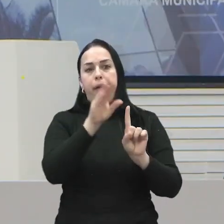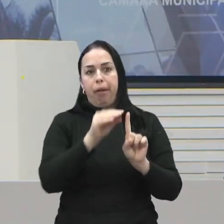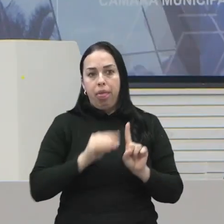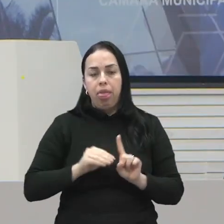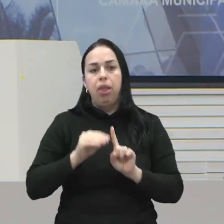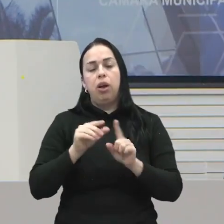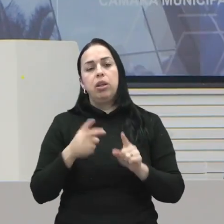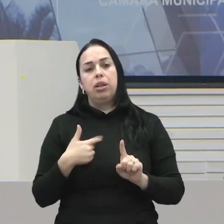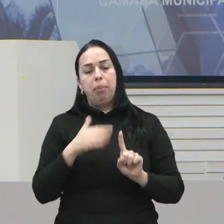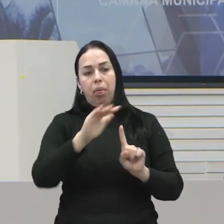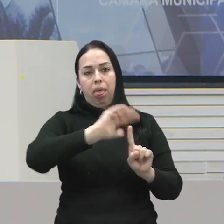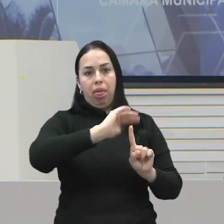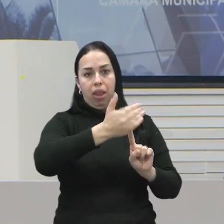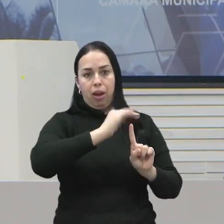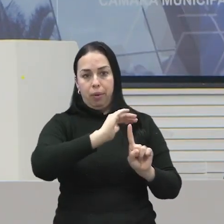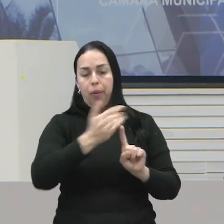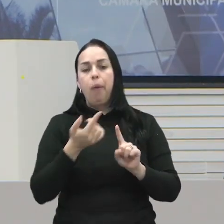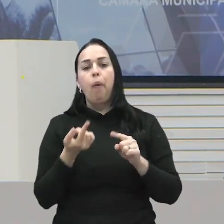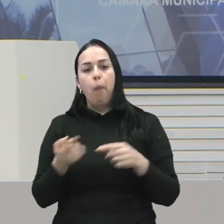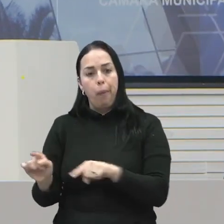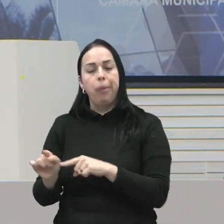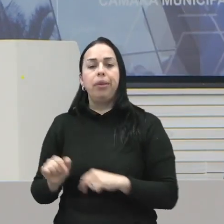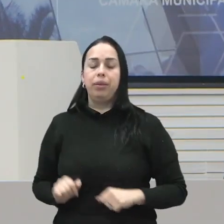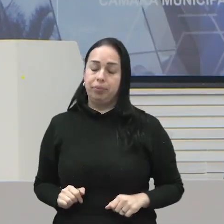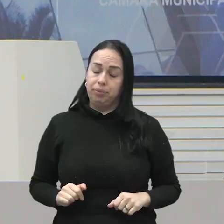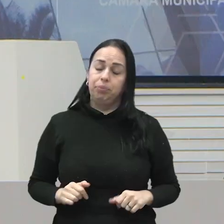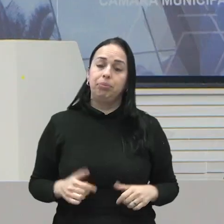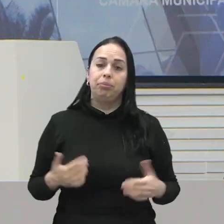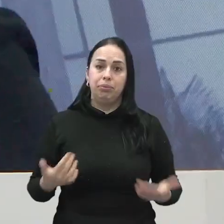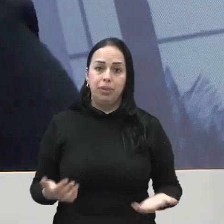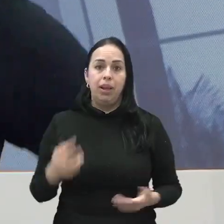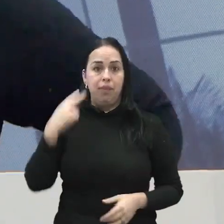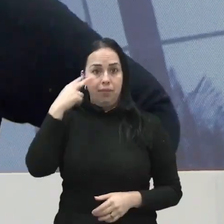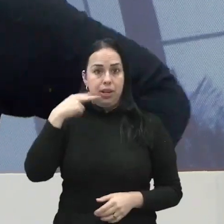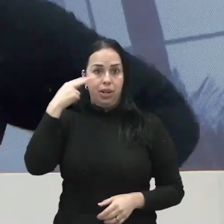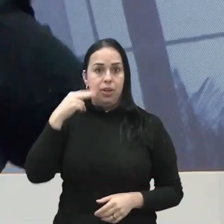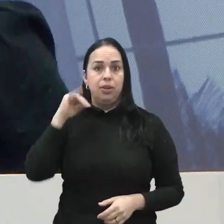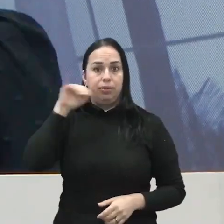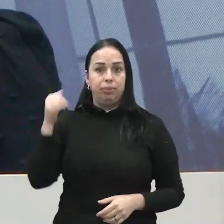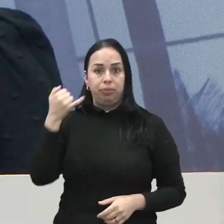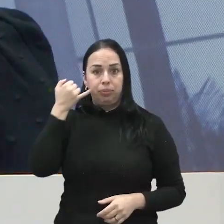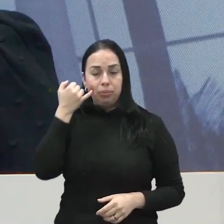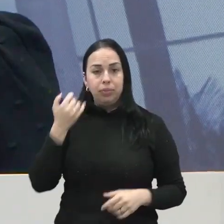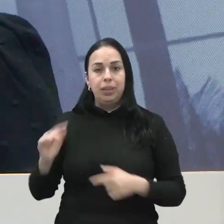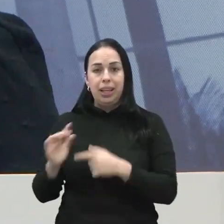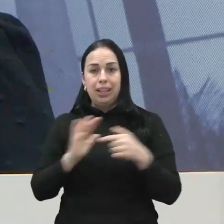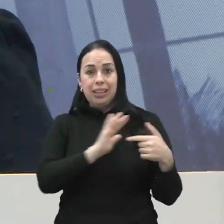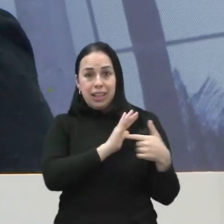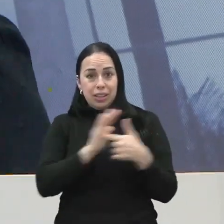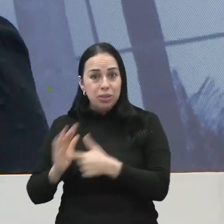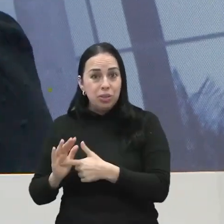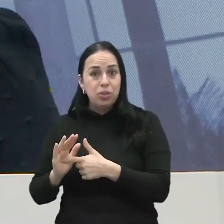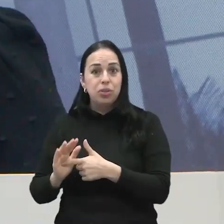de pedofilia e outros crimes contra crianças e jovens. Já a vereadora Juliana Fraga